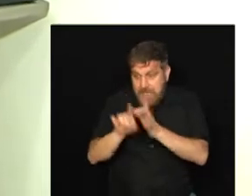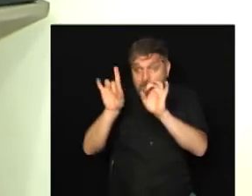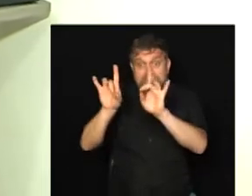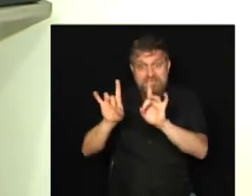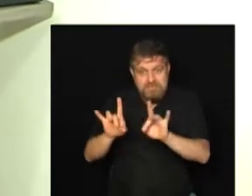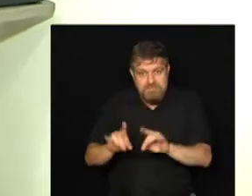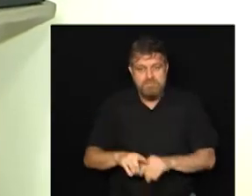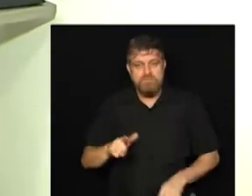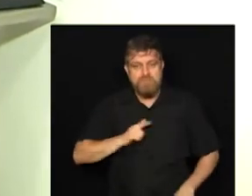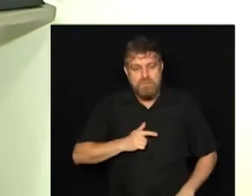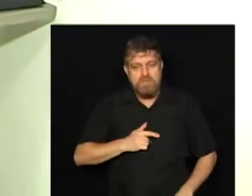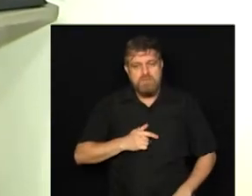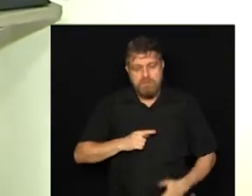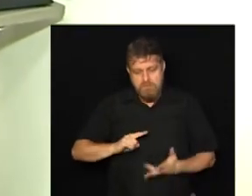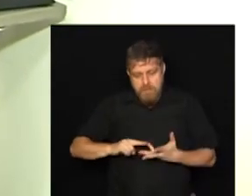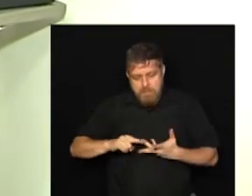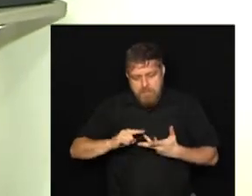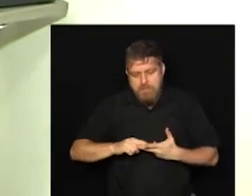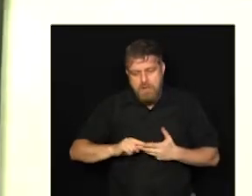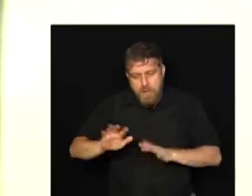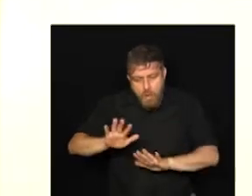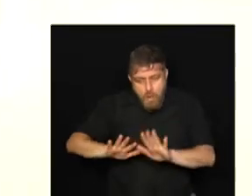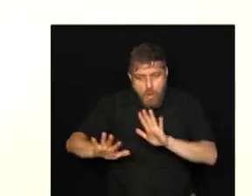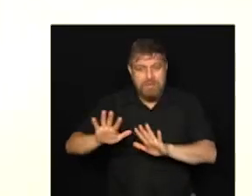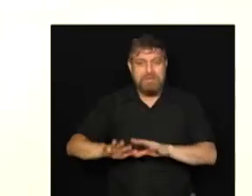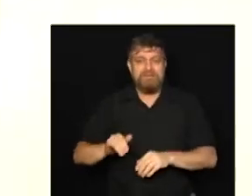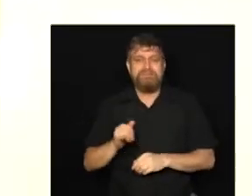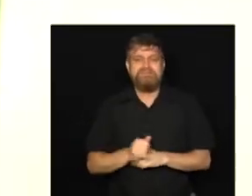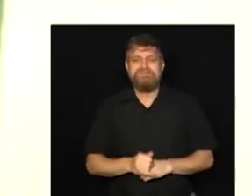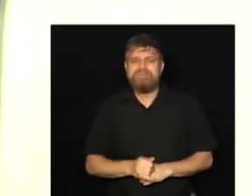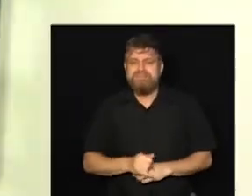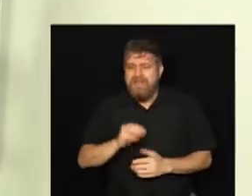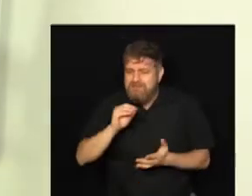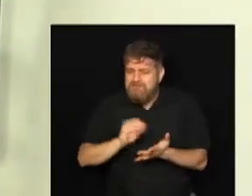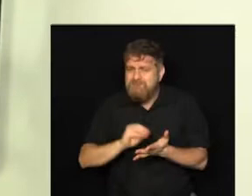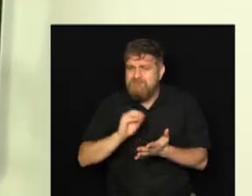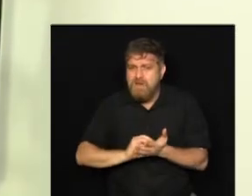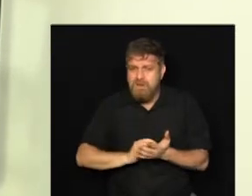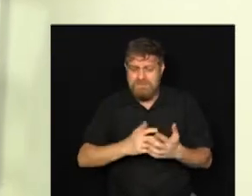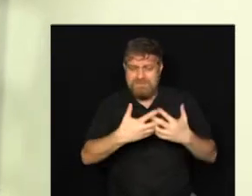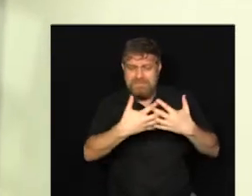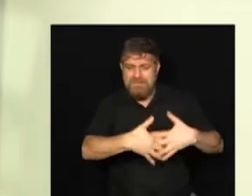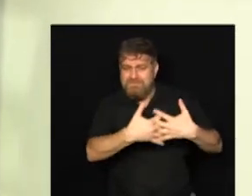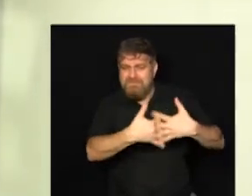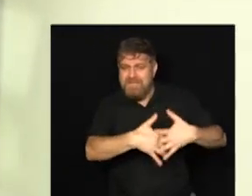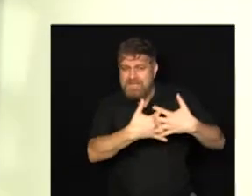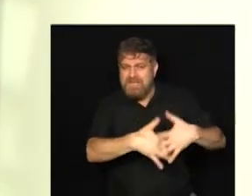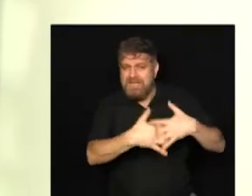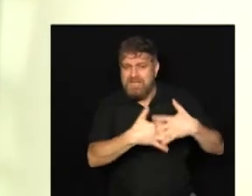de todo esse cuidado, eu acho que ainda faltam medidas eficazes,